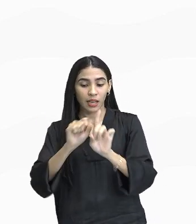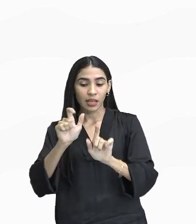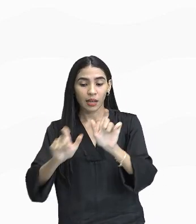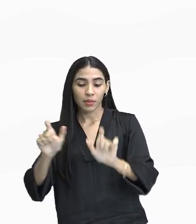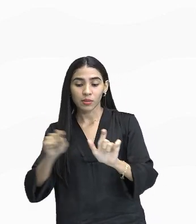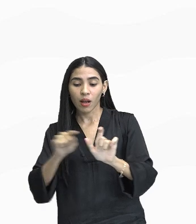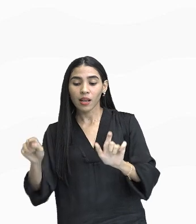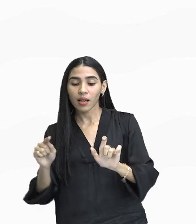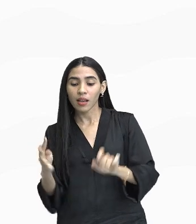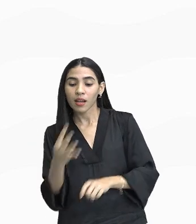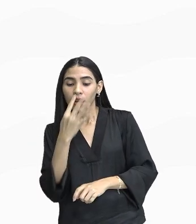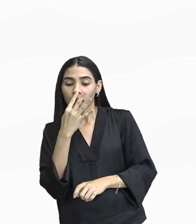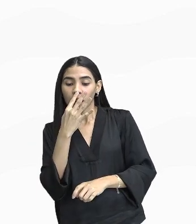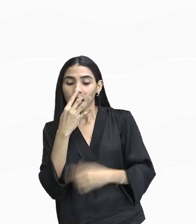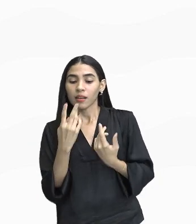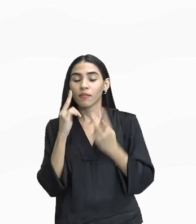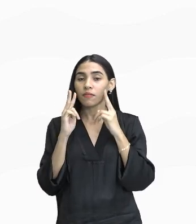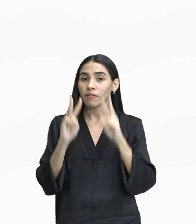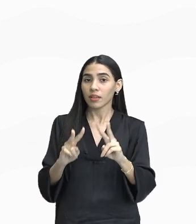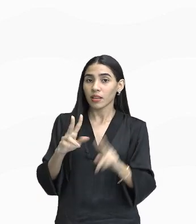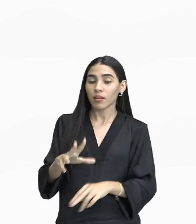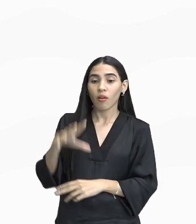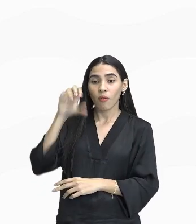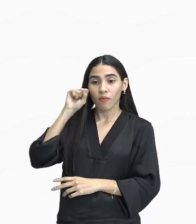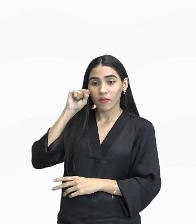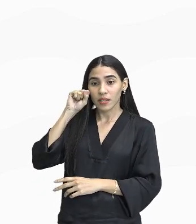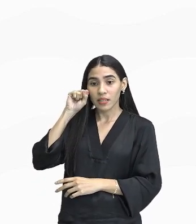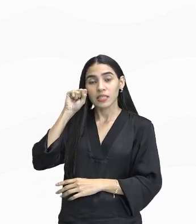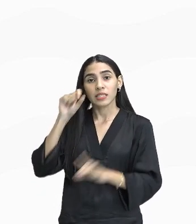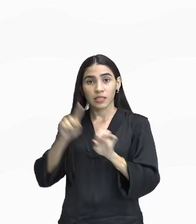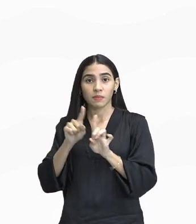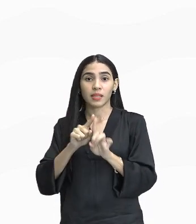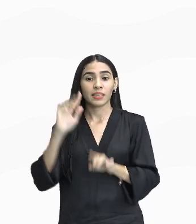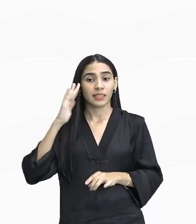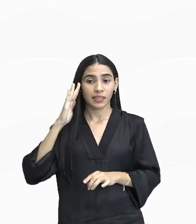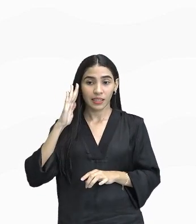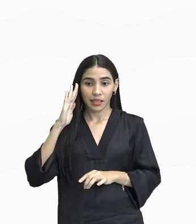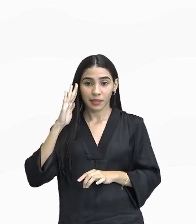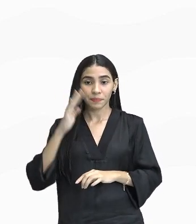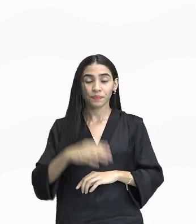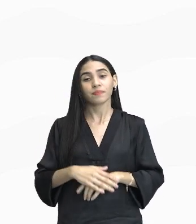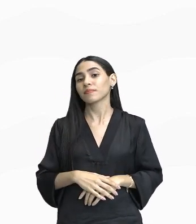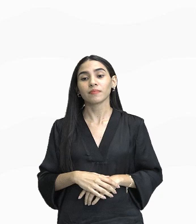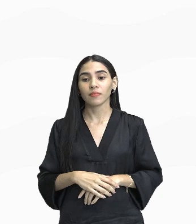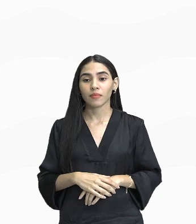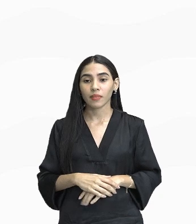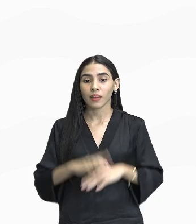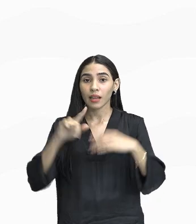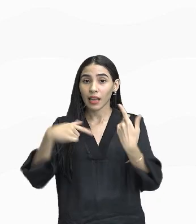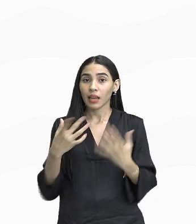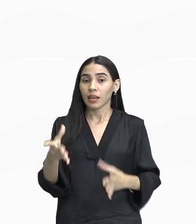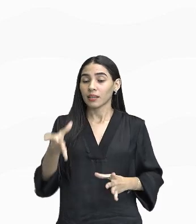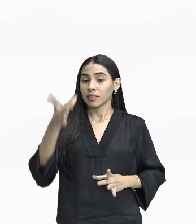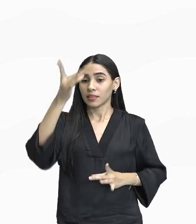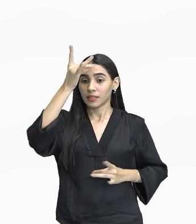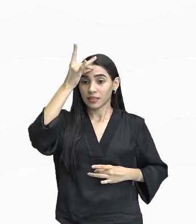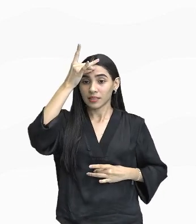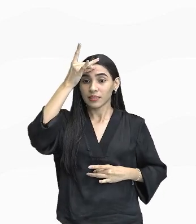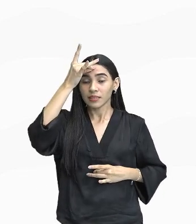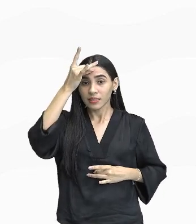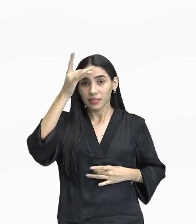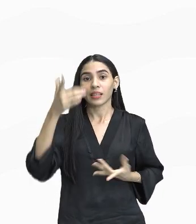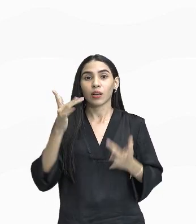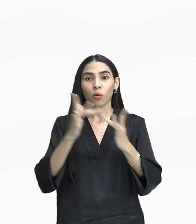pessoas começam a ver, a ouvir, a entender. E isso é incorporado